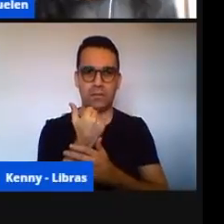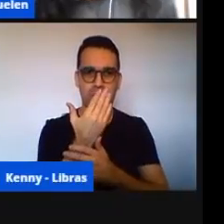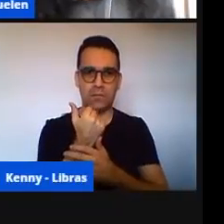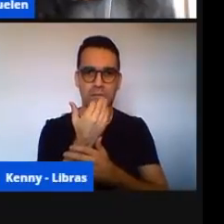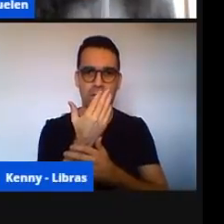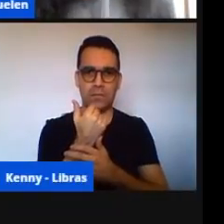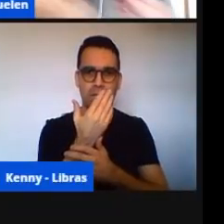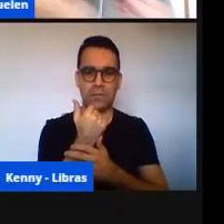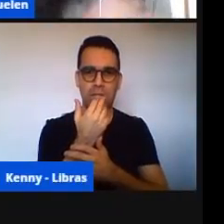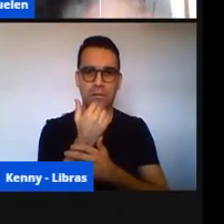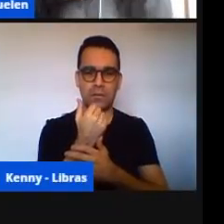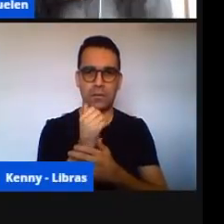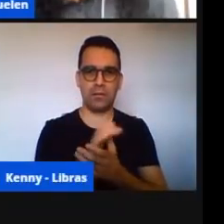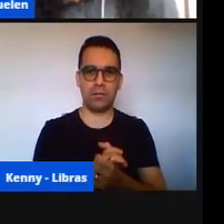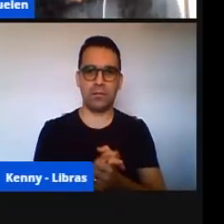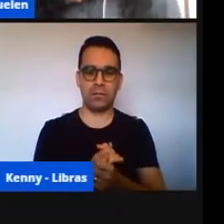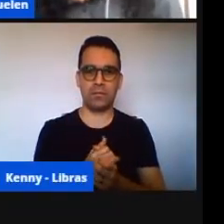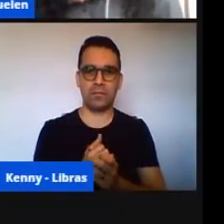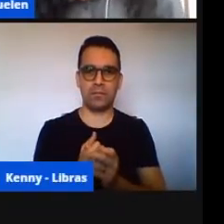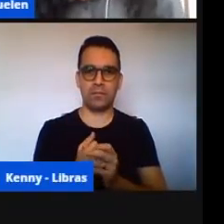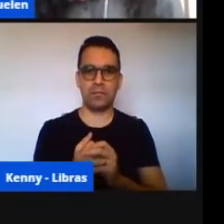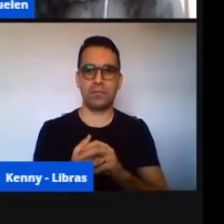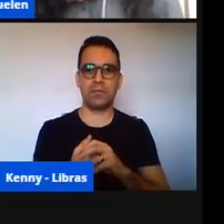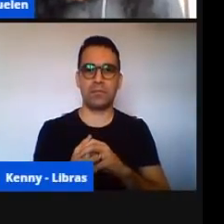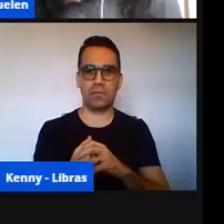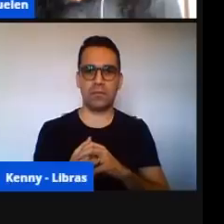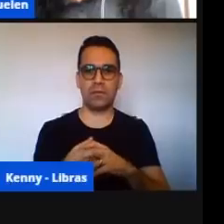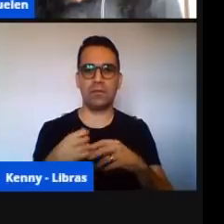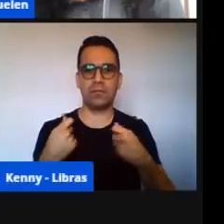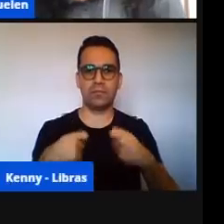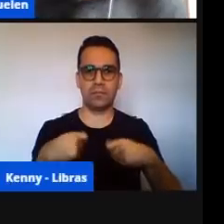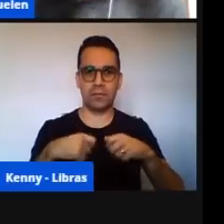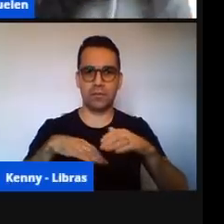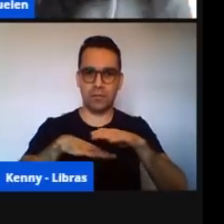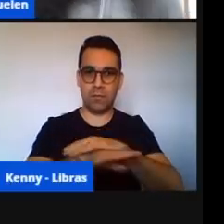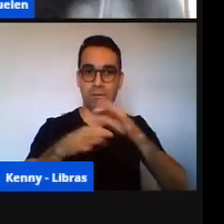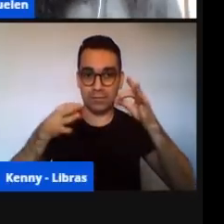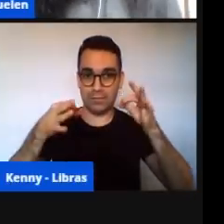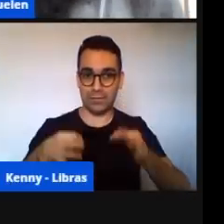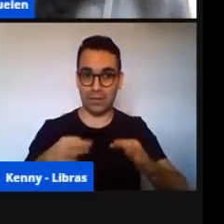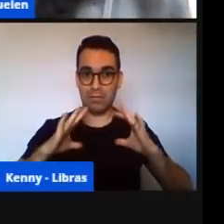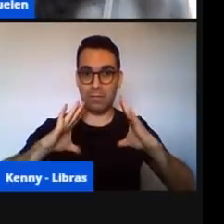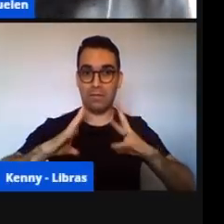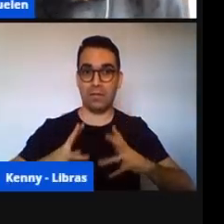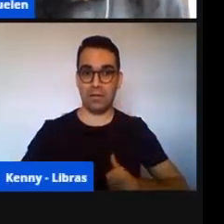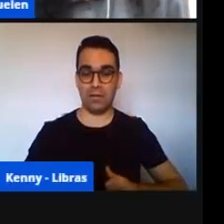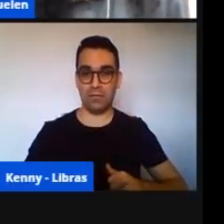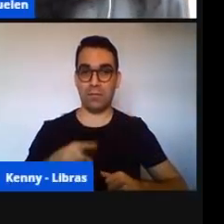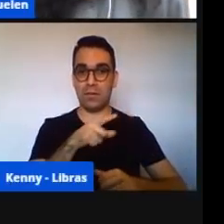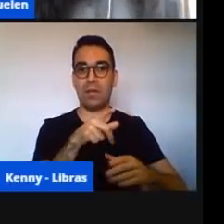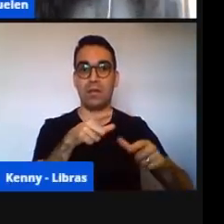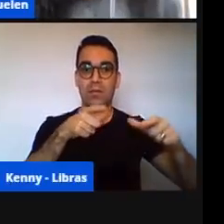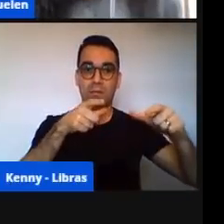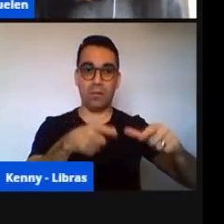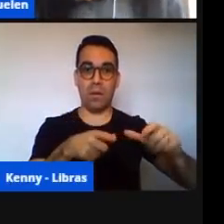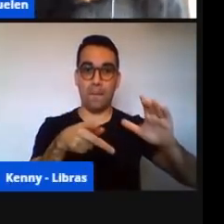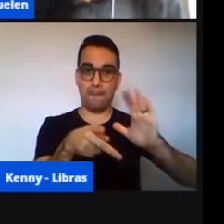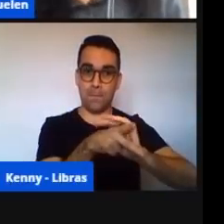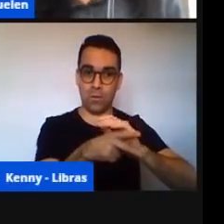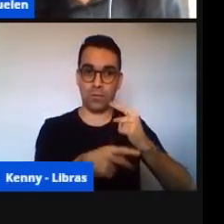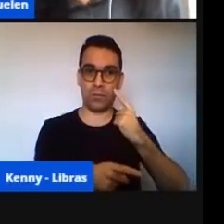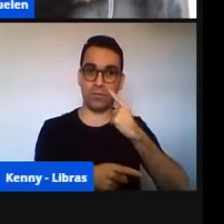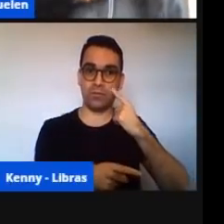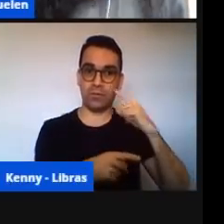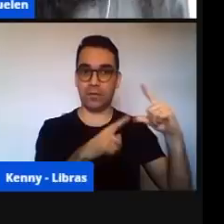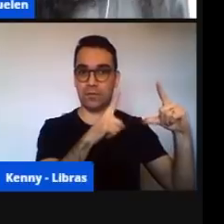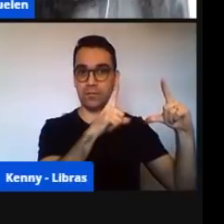e aí sim a gente vai armazenar esse produto que está sendo recebido. Os cuidados, eles são aqueles cuidados